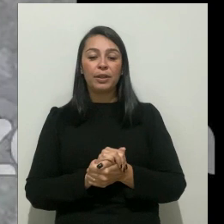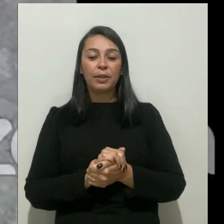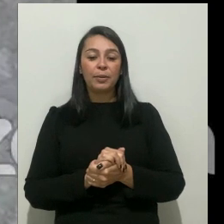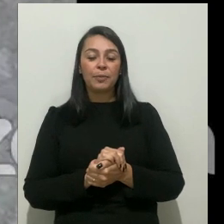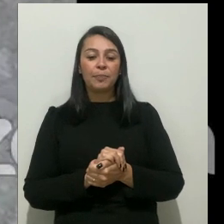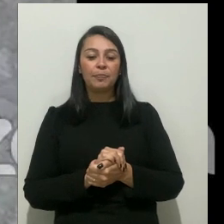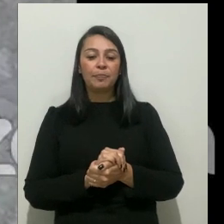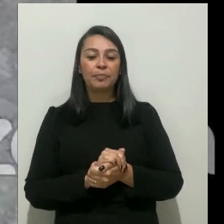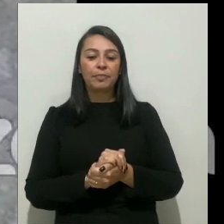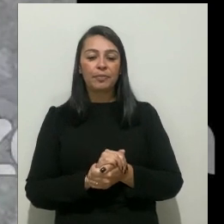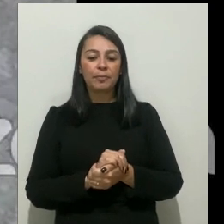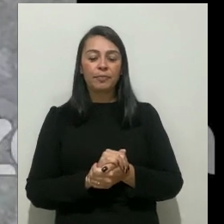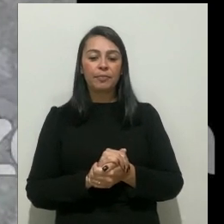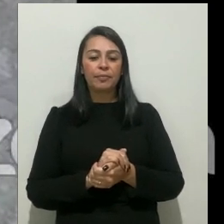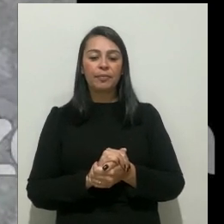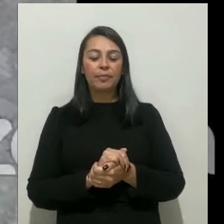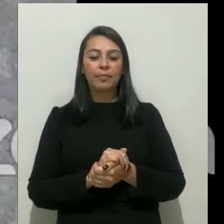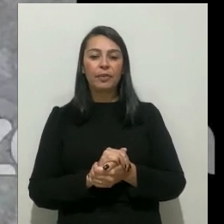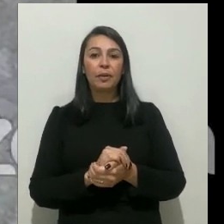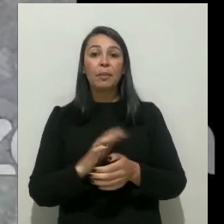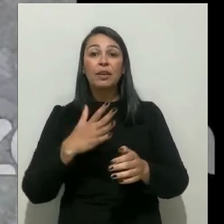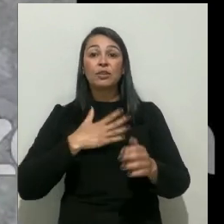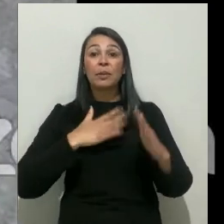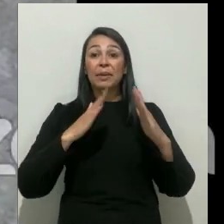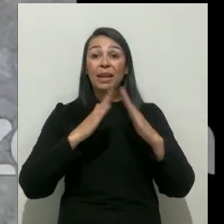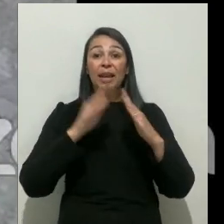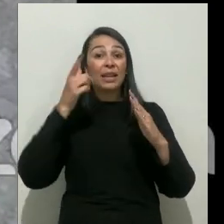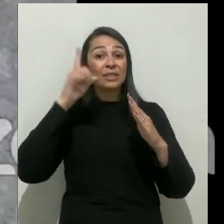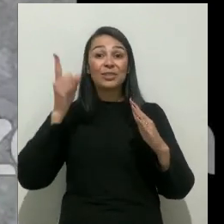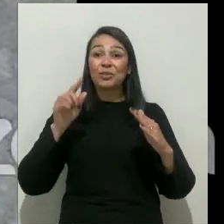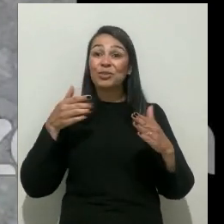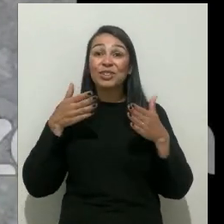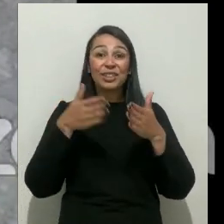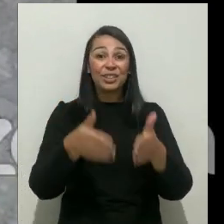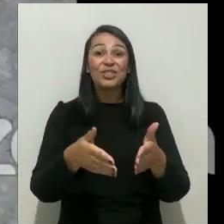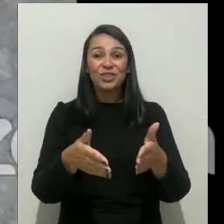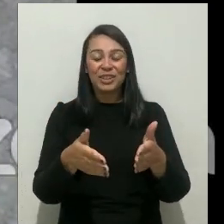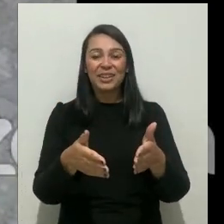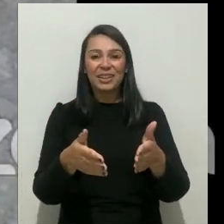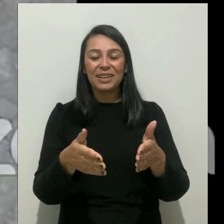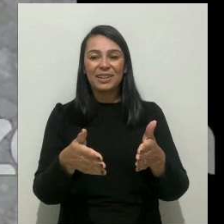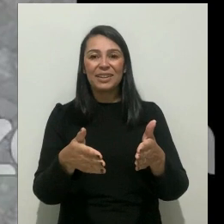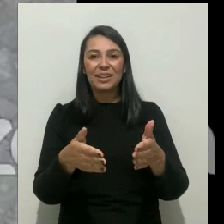3 dias, porque eu não conseguia chegar na minha casa. A gente não conseguia sair de um bairro para o